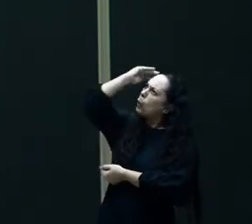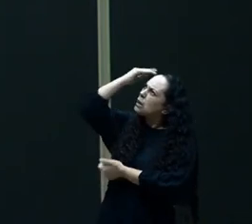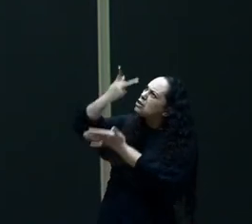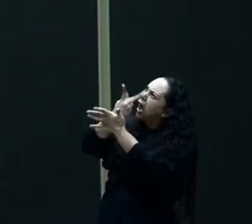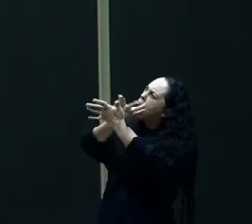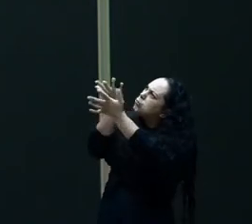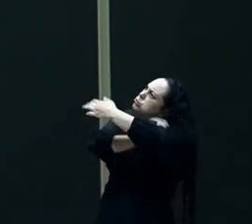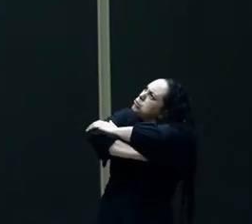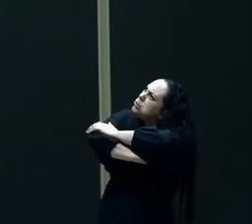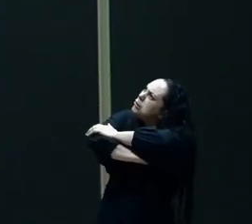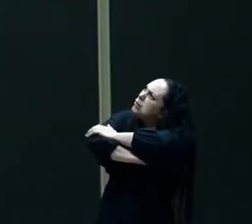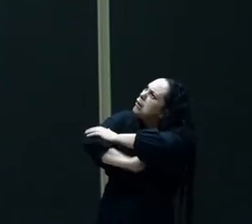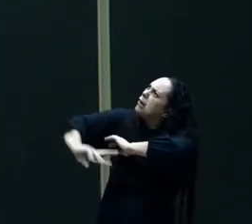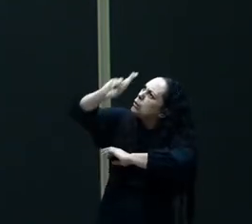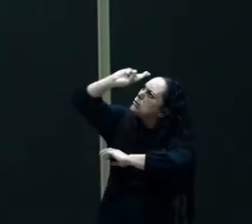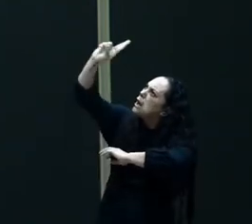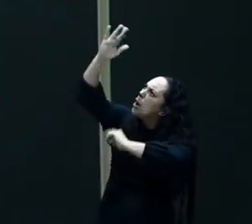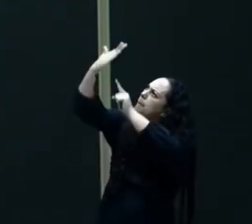quando prometeu para